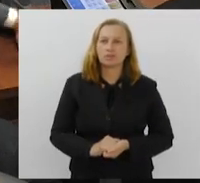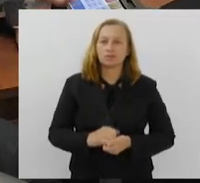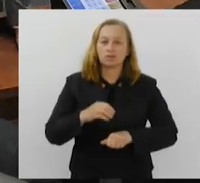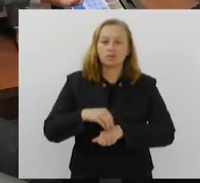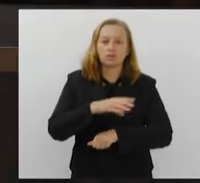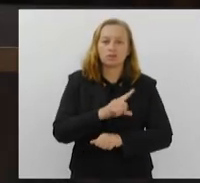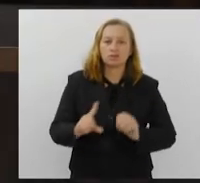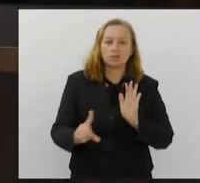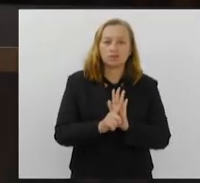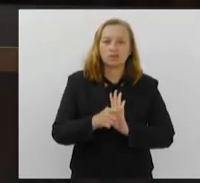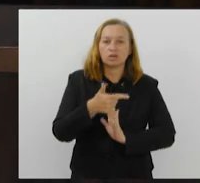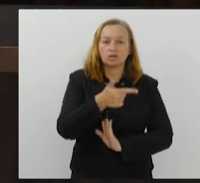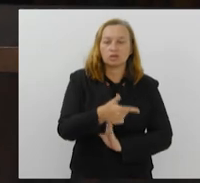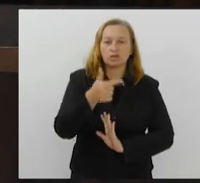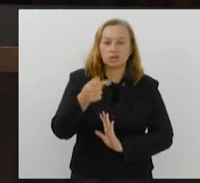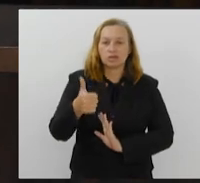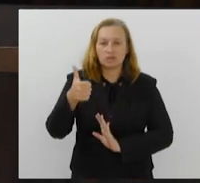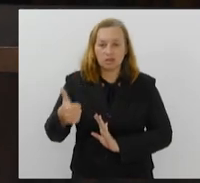Indicação legislativa